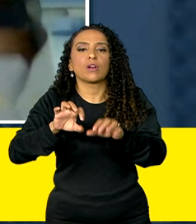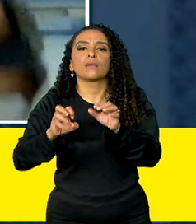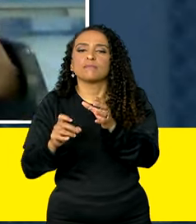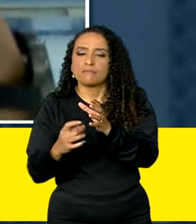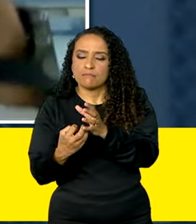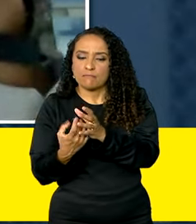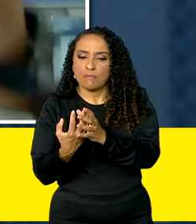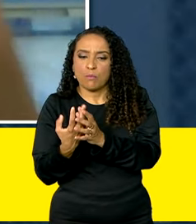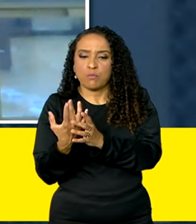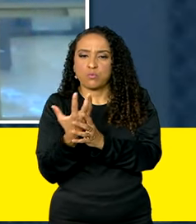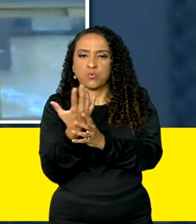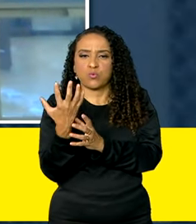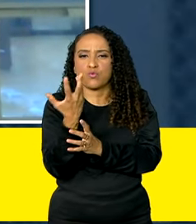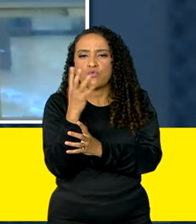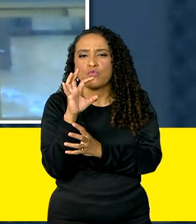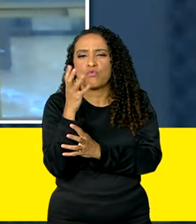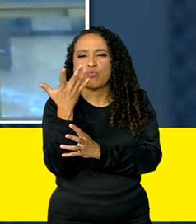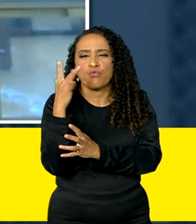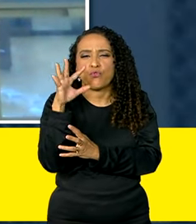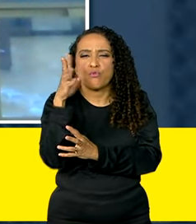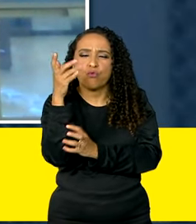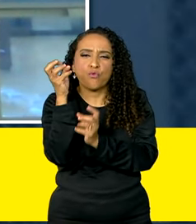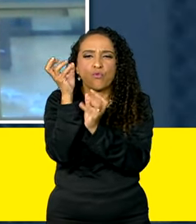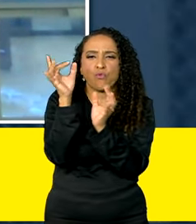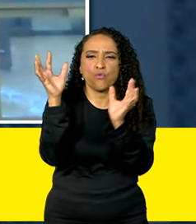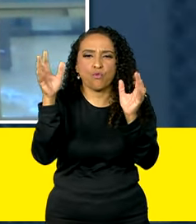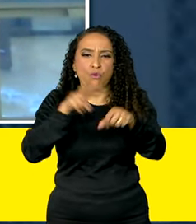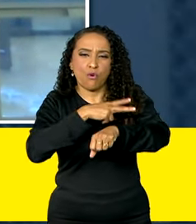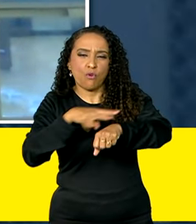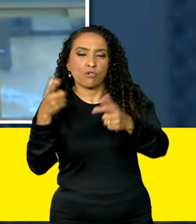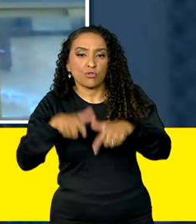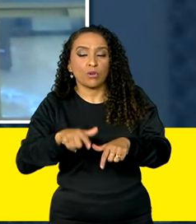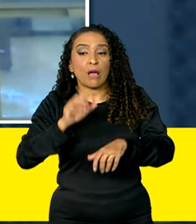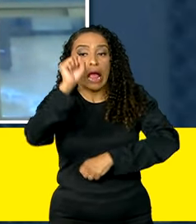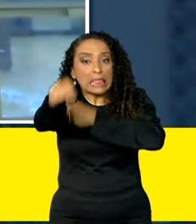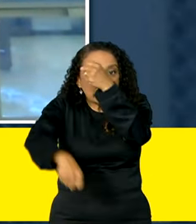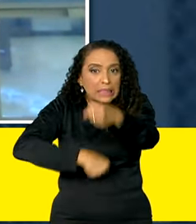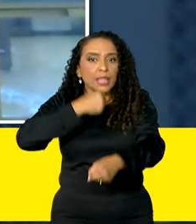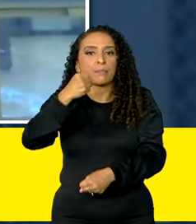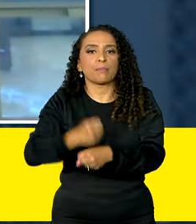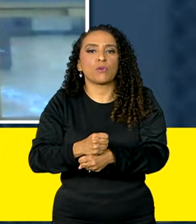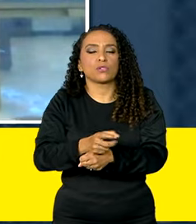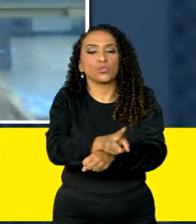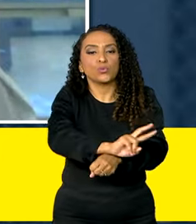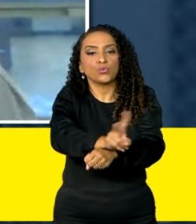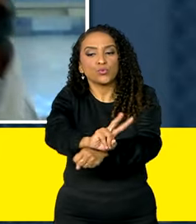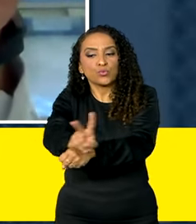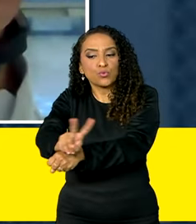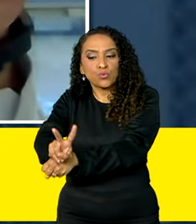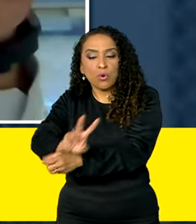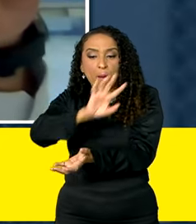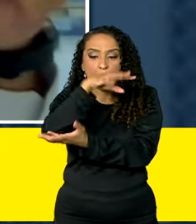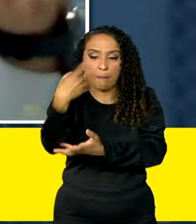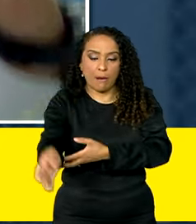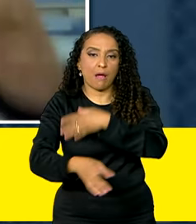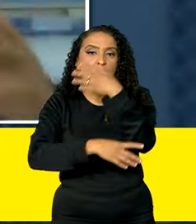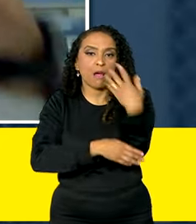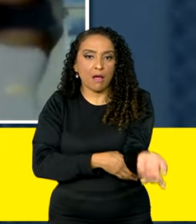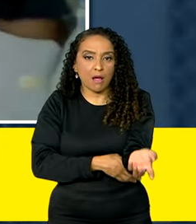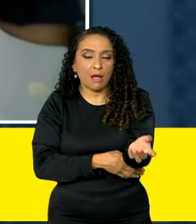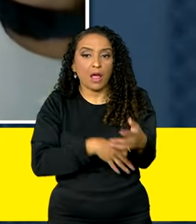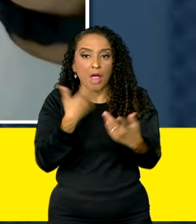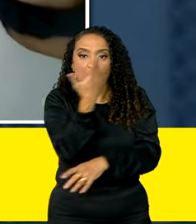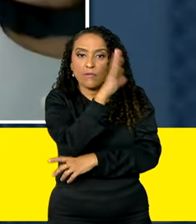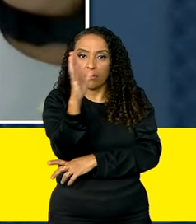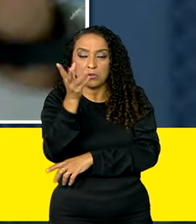alguma maneira, se regenerar. O que acontece é que no ano seguinte, quando é monitorado o desmatamento, a